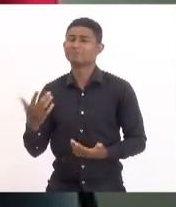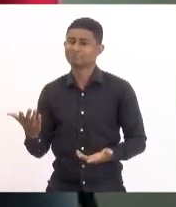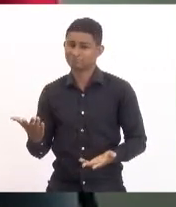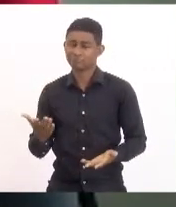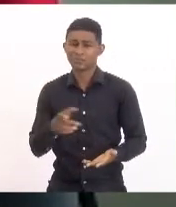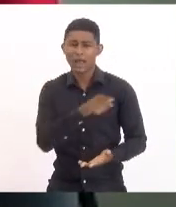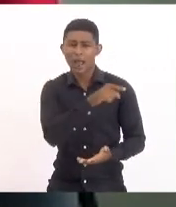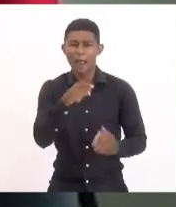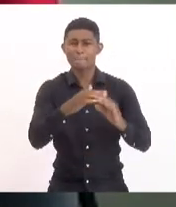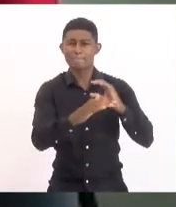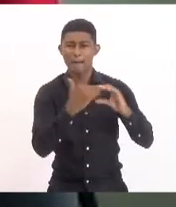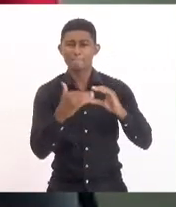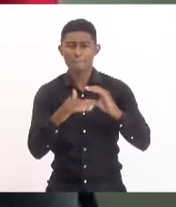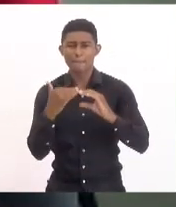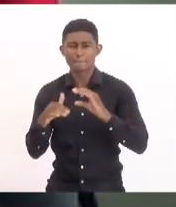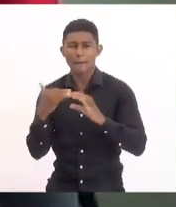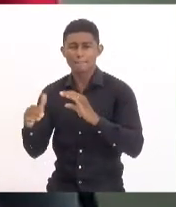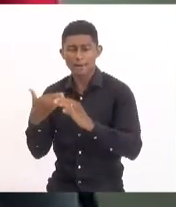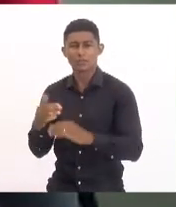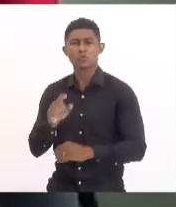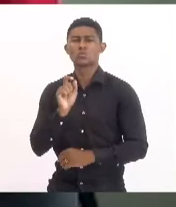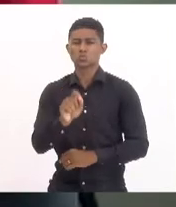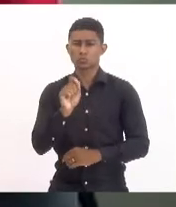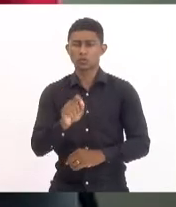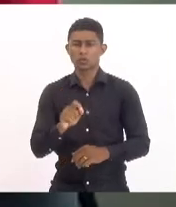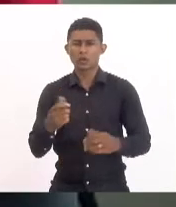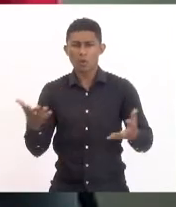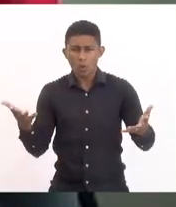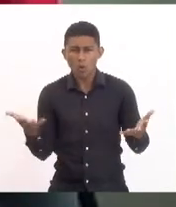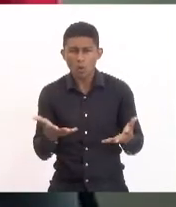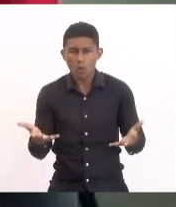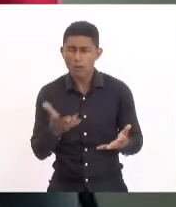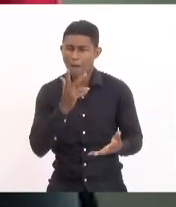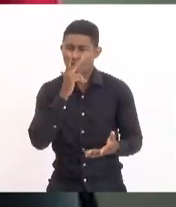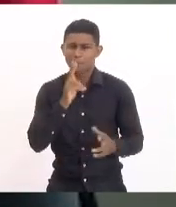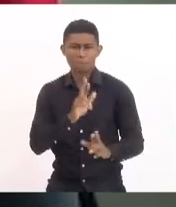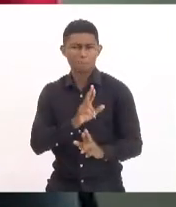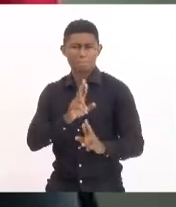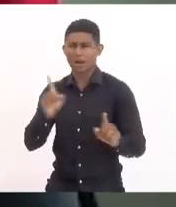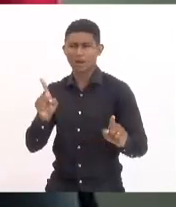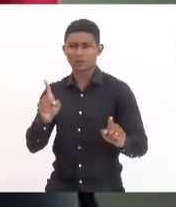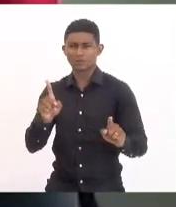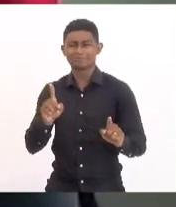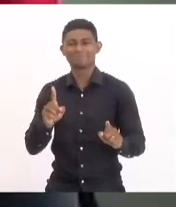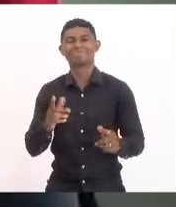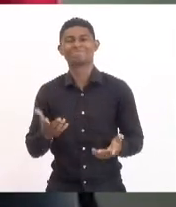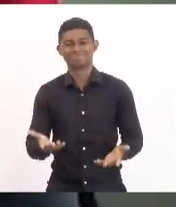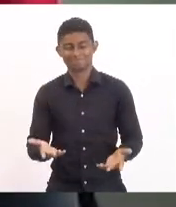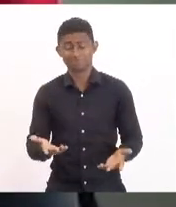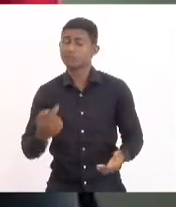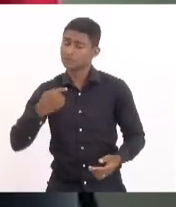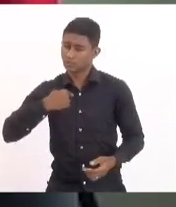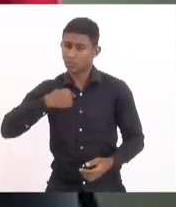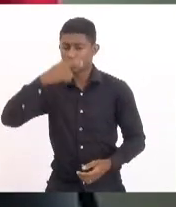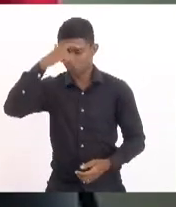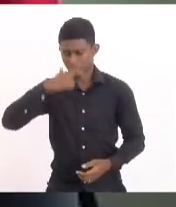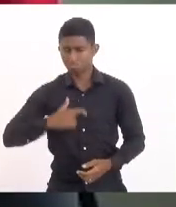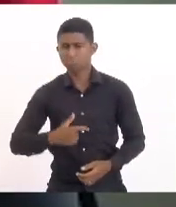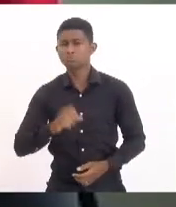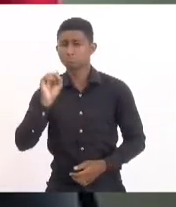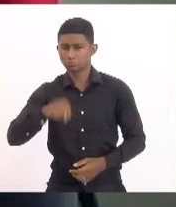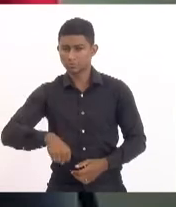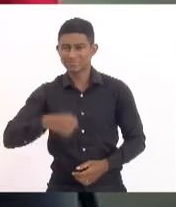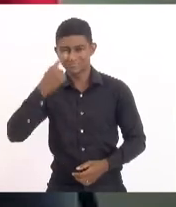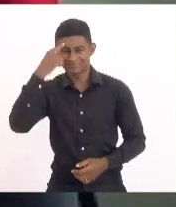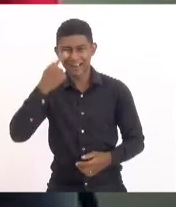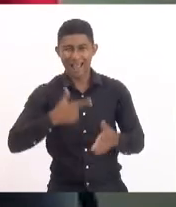a essas pessoas, que a realidade hoje é uma realidade diferente. Eu mesma sou autora de uma lei